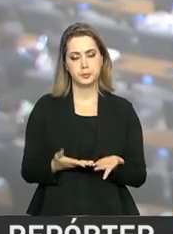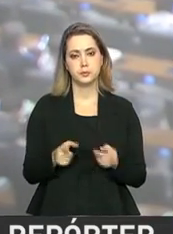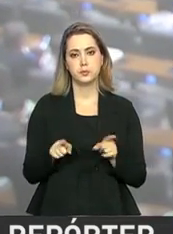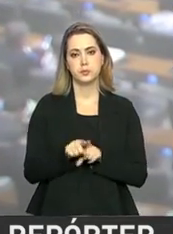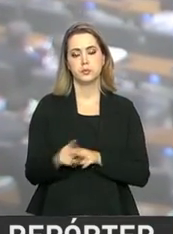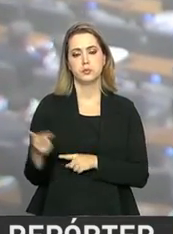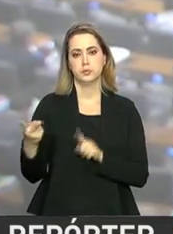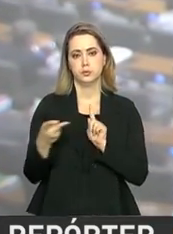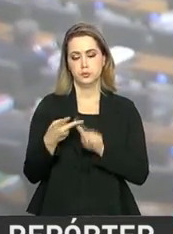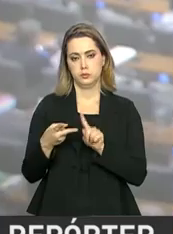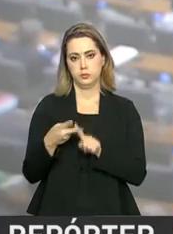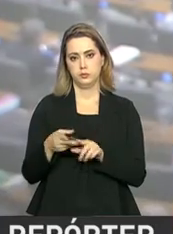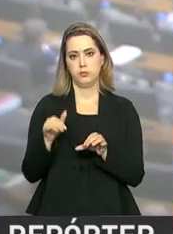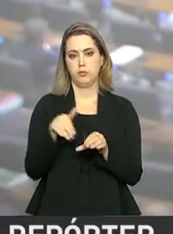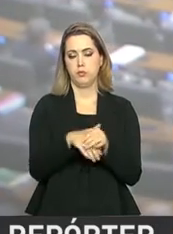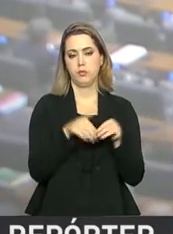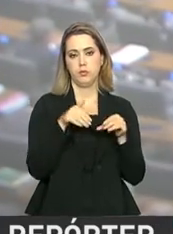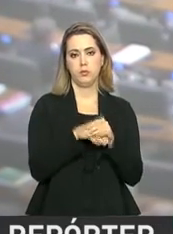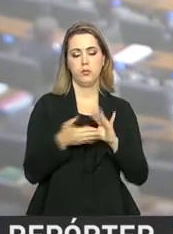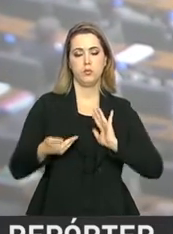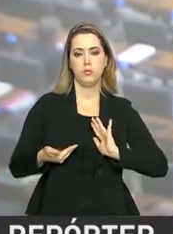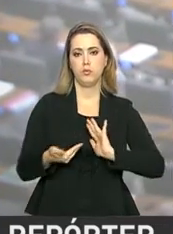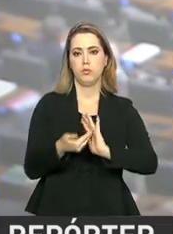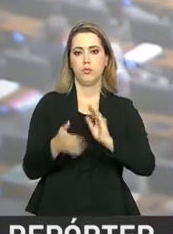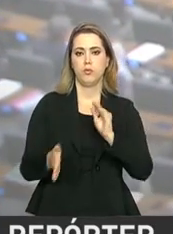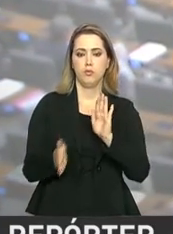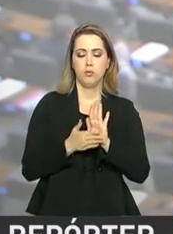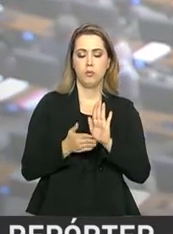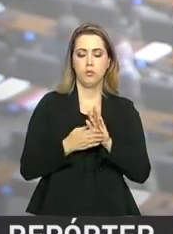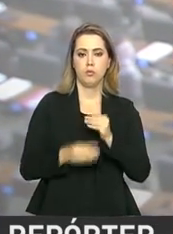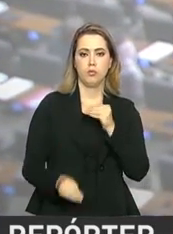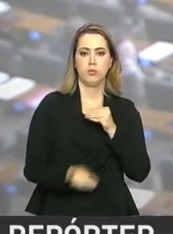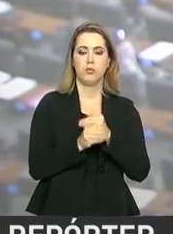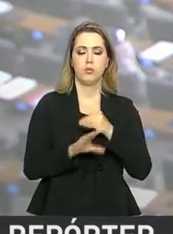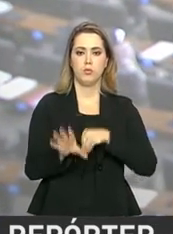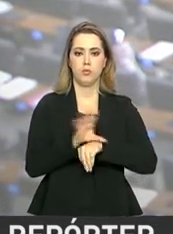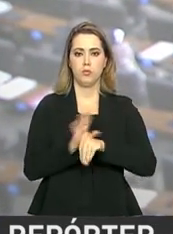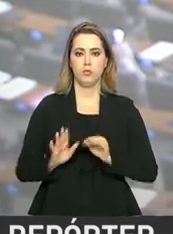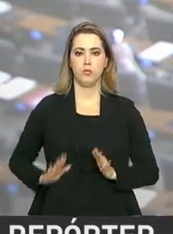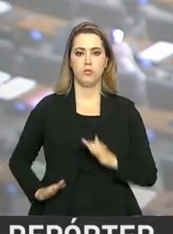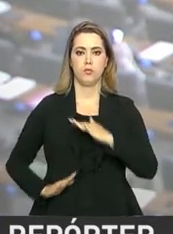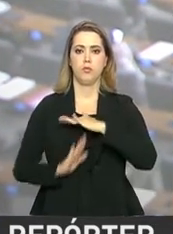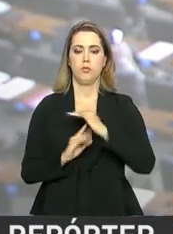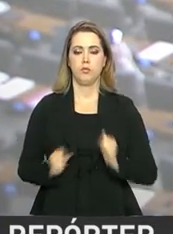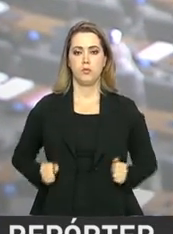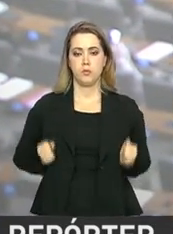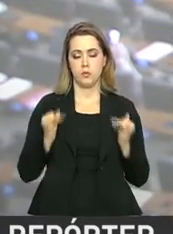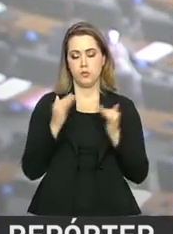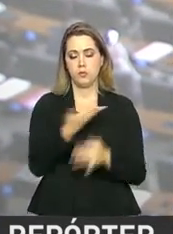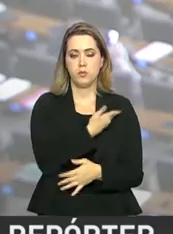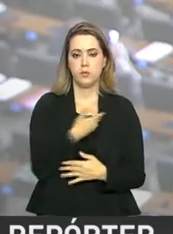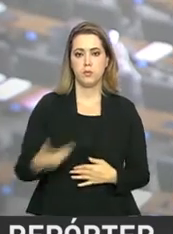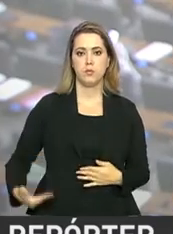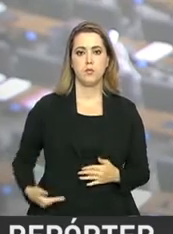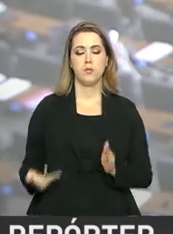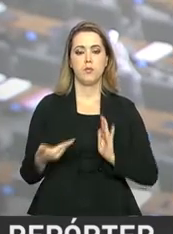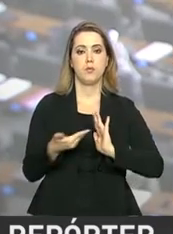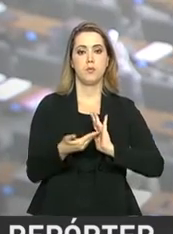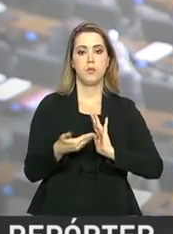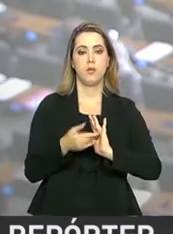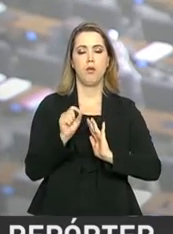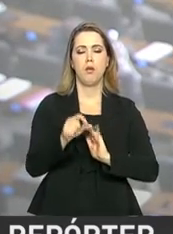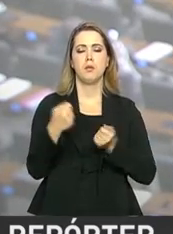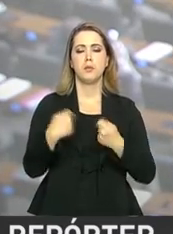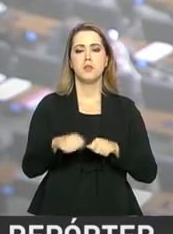é o segundo turno da votação da proposta que estabelece um teto para aumento dos gastos públicos aqui na Câmara dos Deputados.